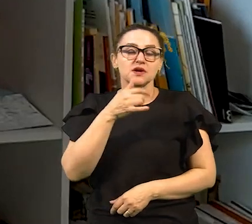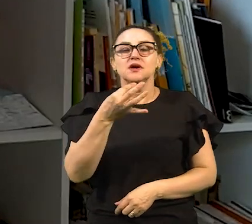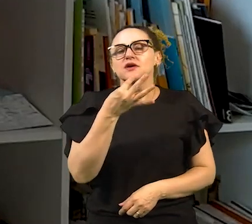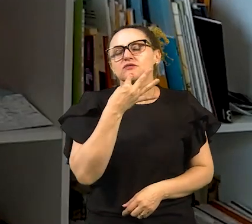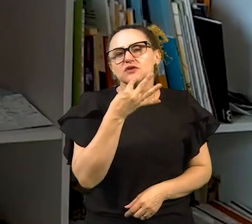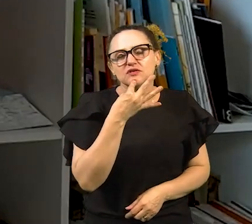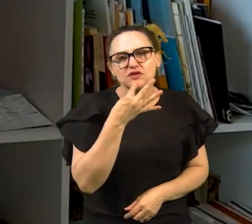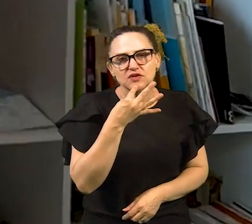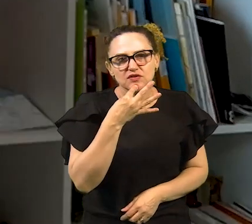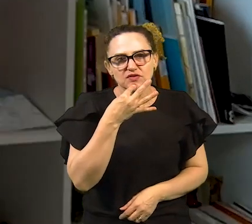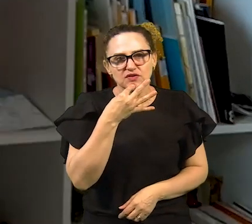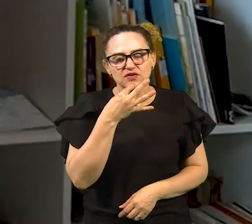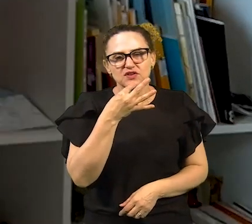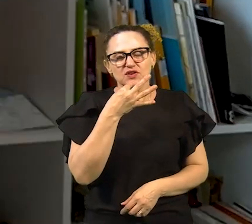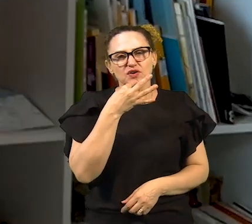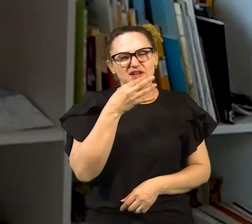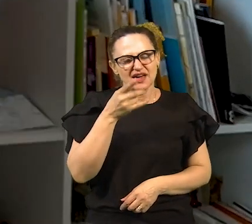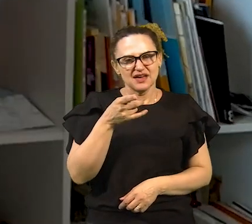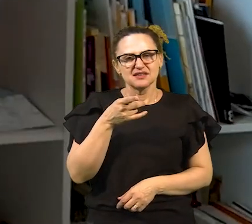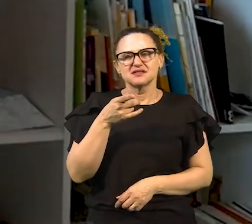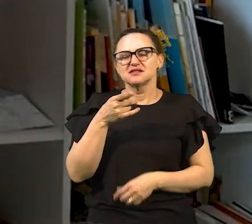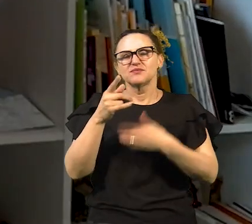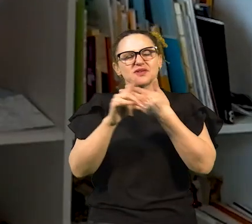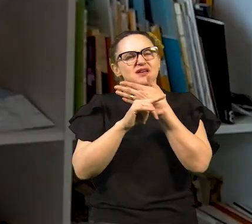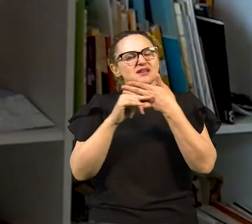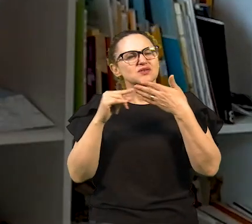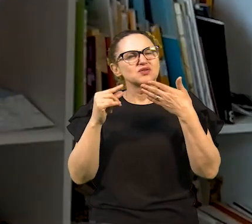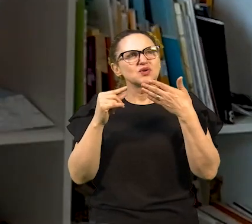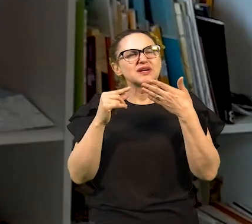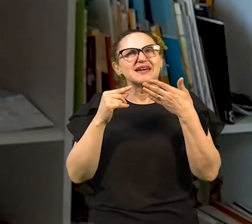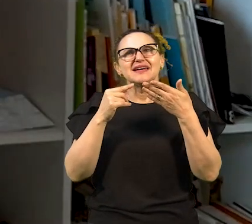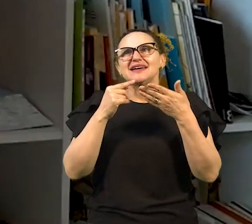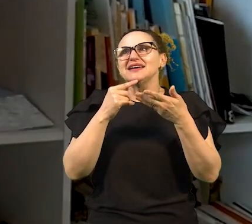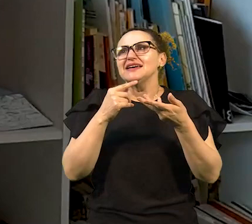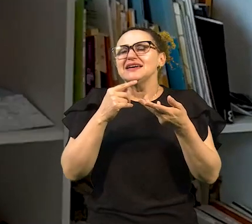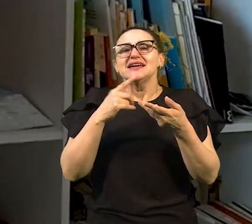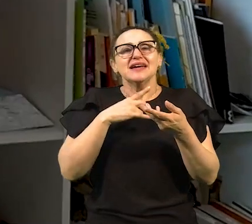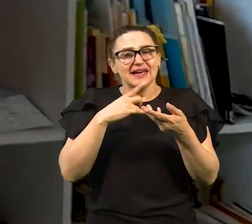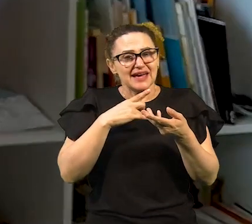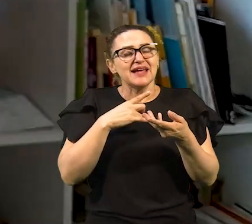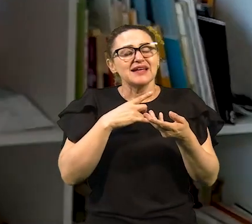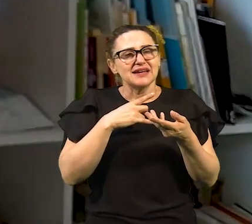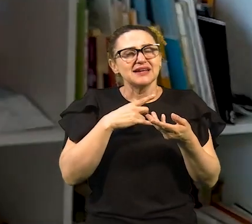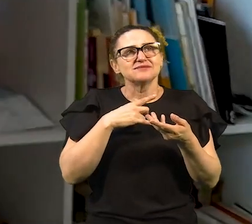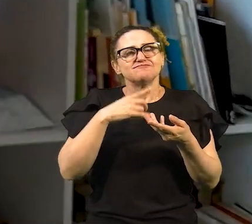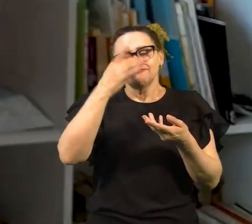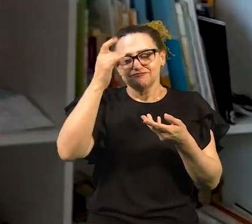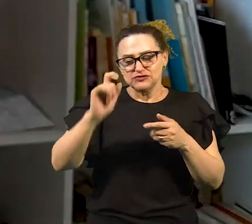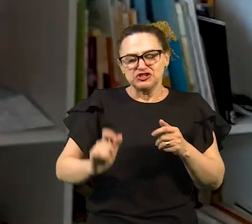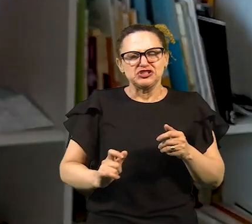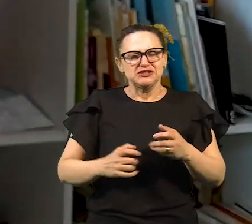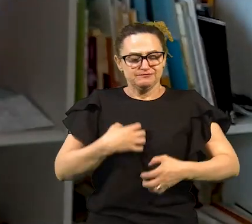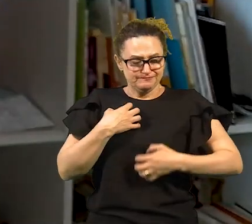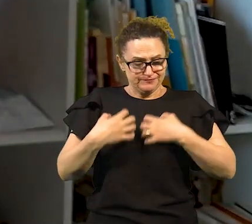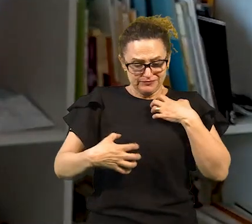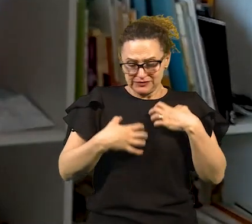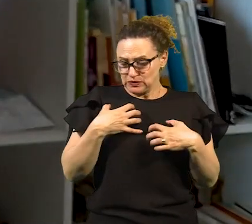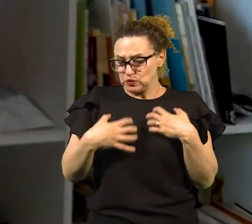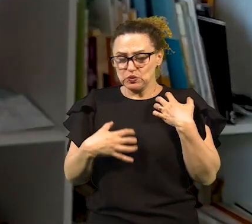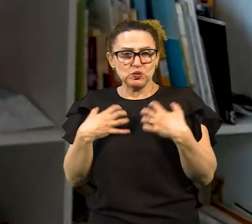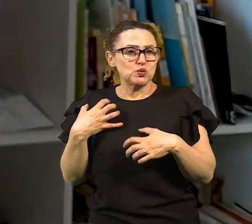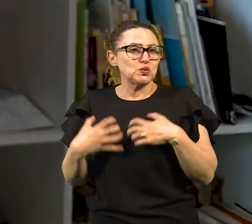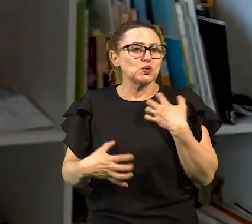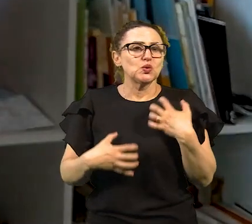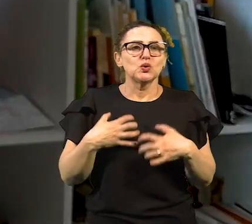pessoa que viveu profundamente angustiada com isso, esse talento que ela tinha e a vida que ela tinha que ter que levar para poder dar conta,